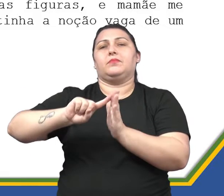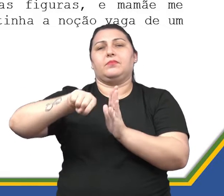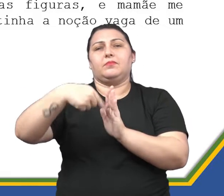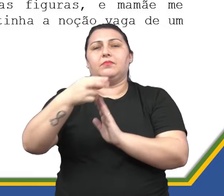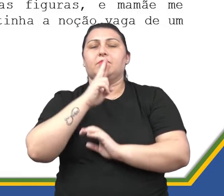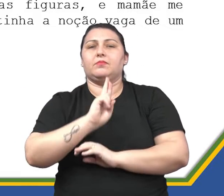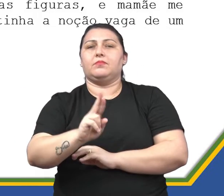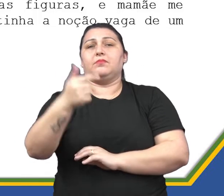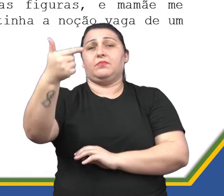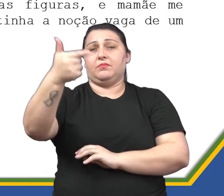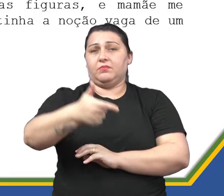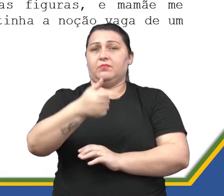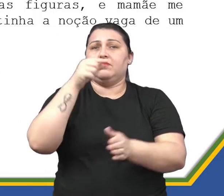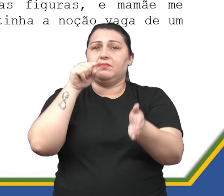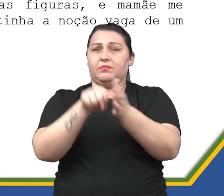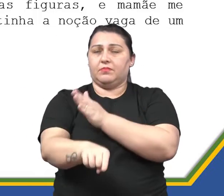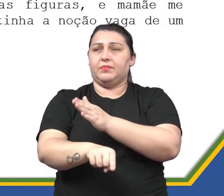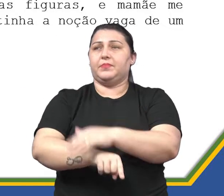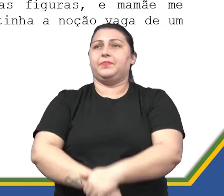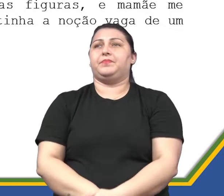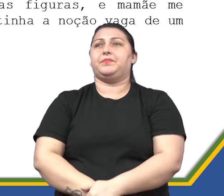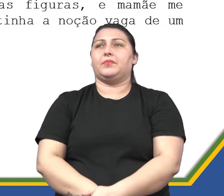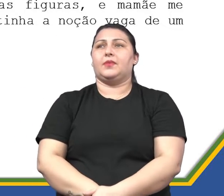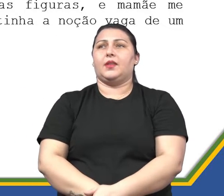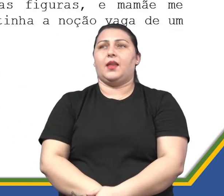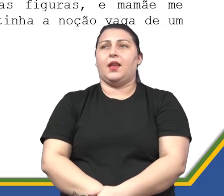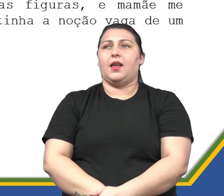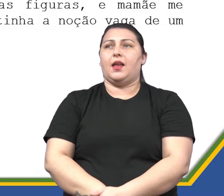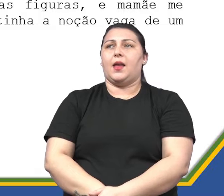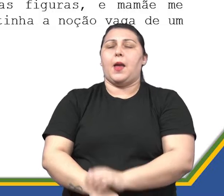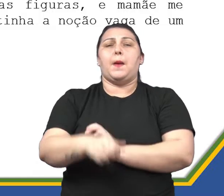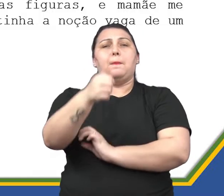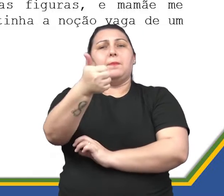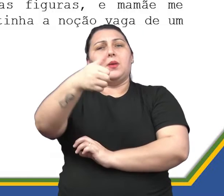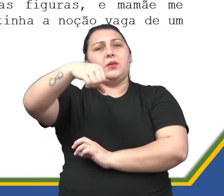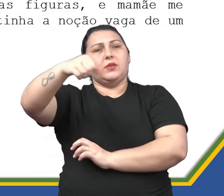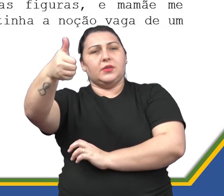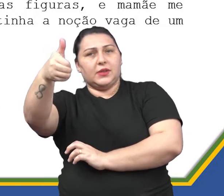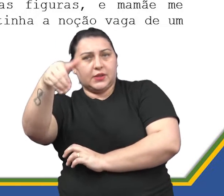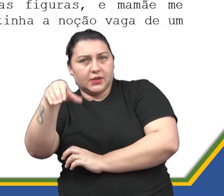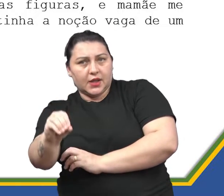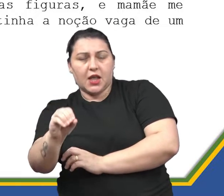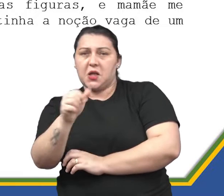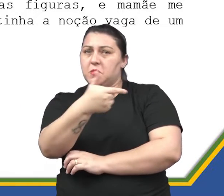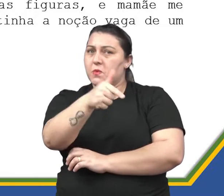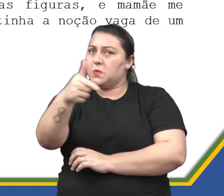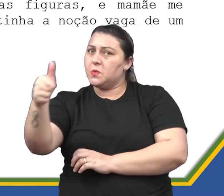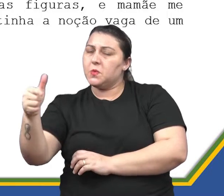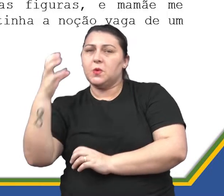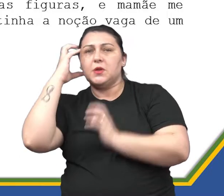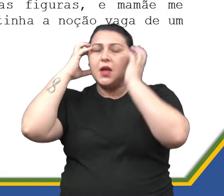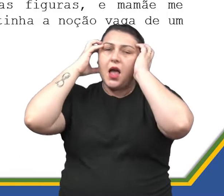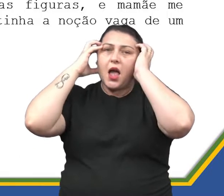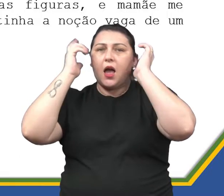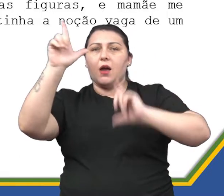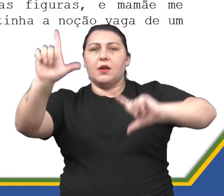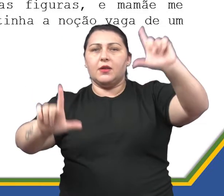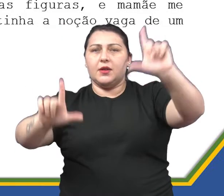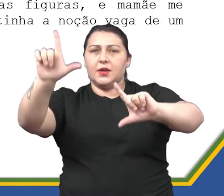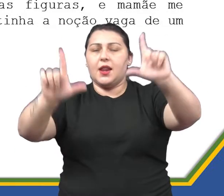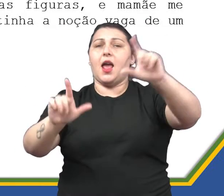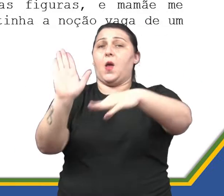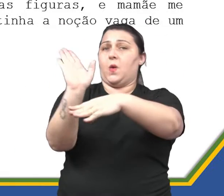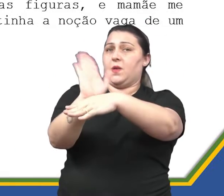2 questões. Aí, por volta de 1910, não havia rádio nem televisão, e o